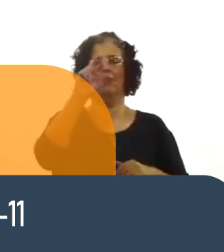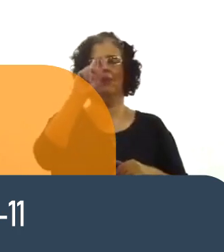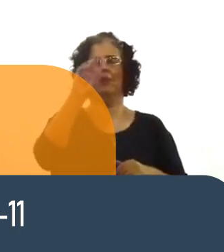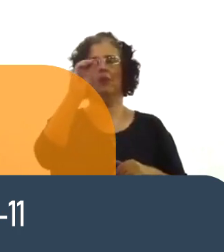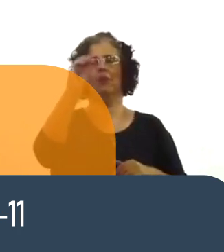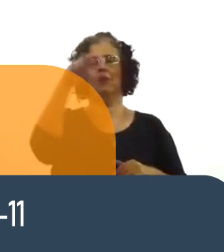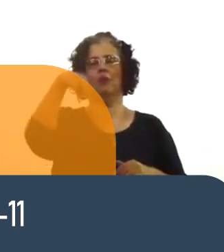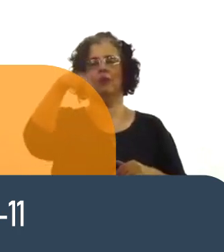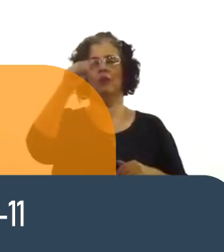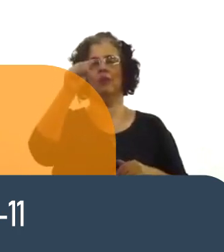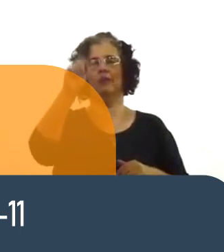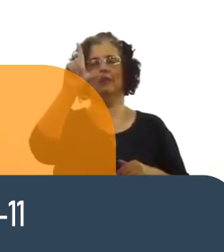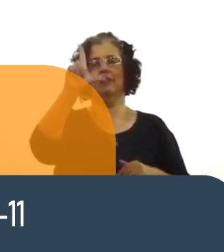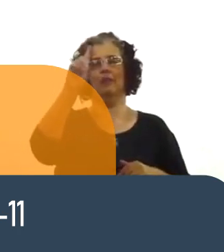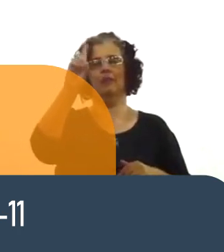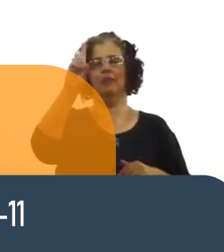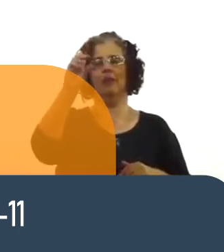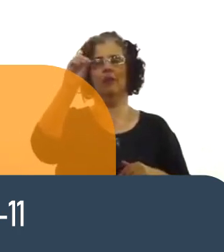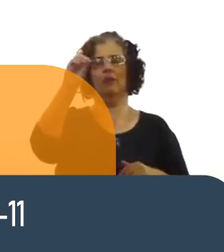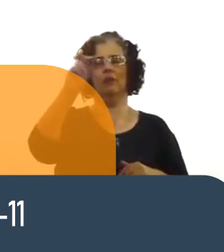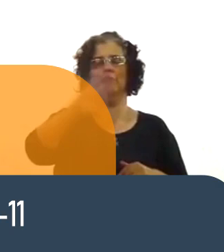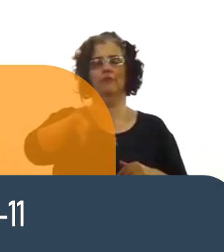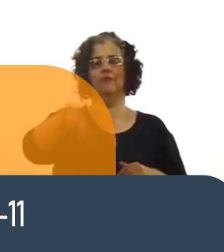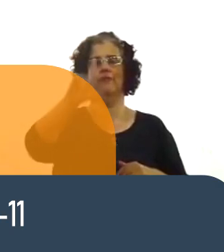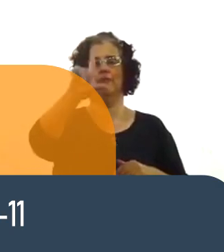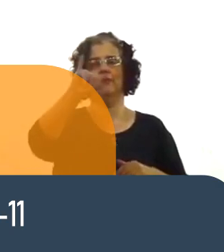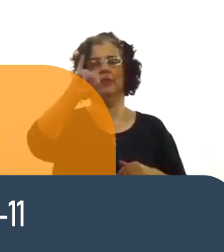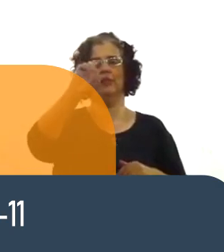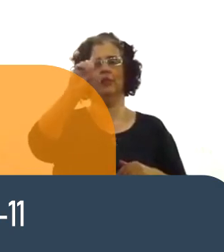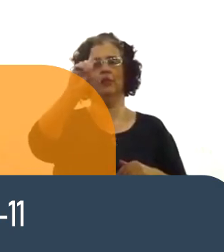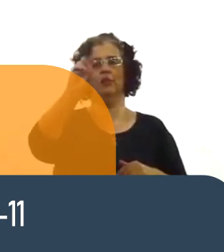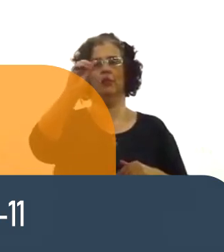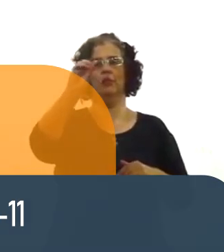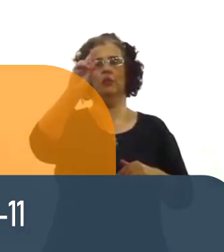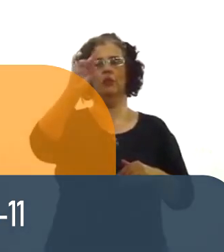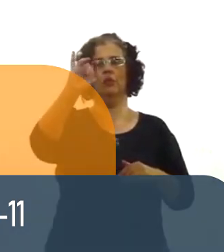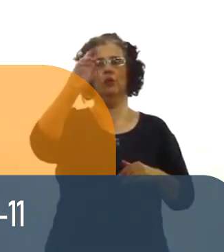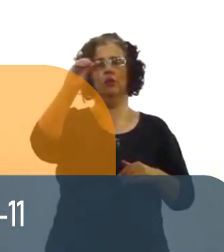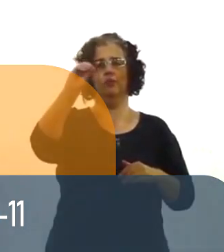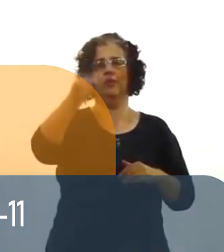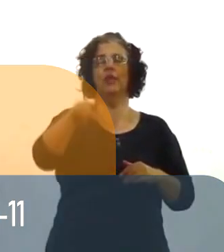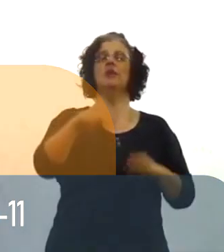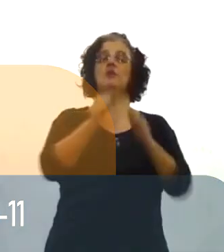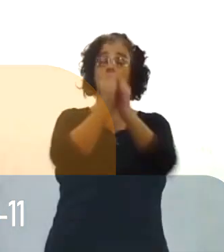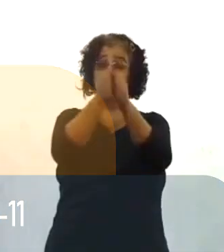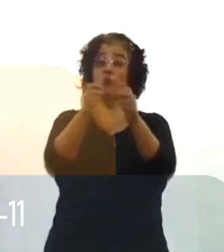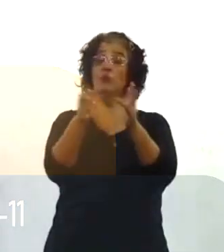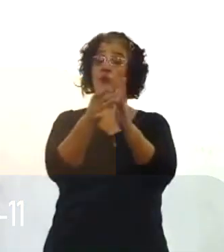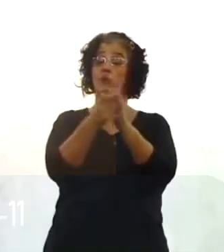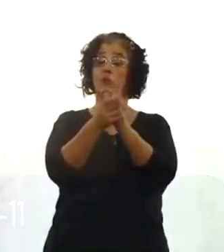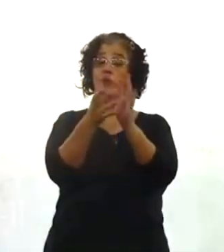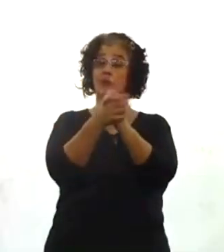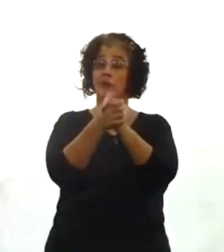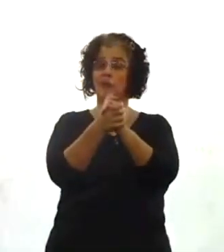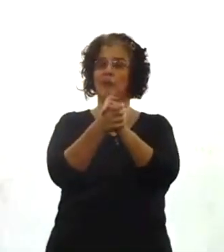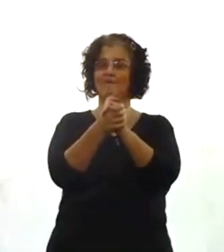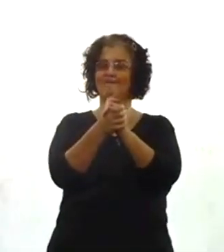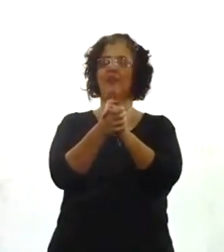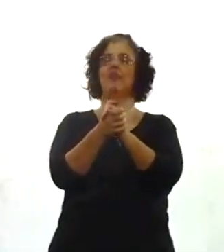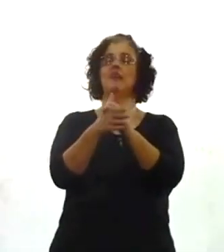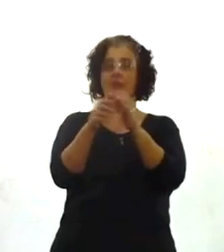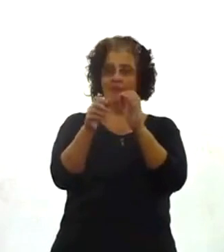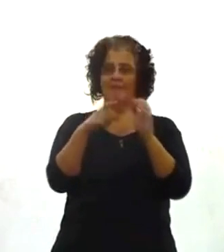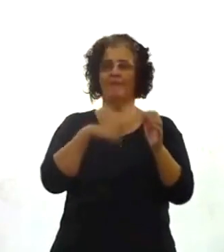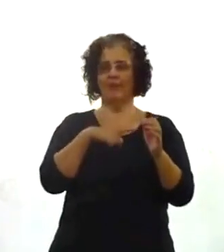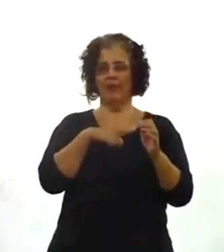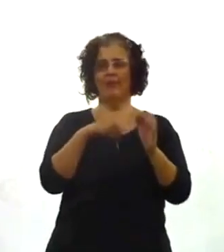esposa. O que vai ser deles? Não sabemos. Deus sabe. Agora você imagina isso